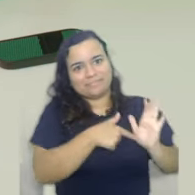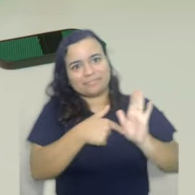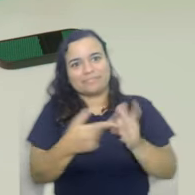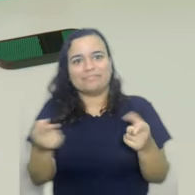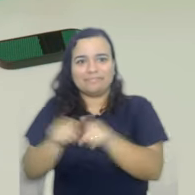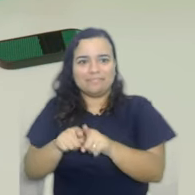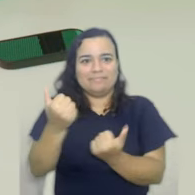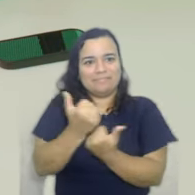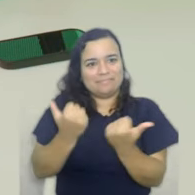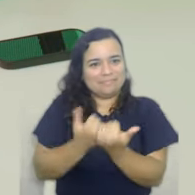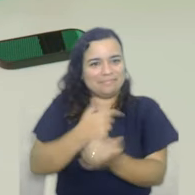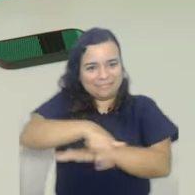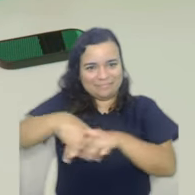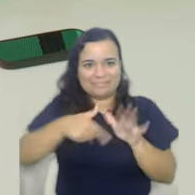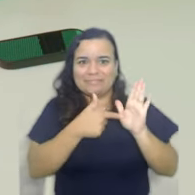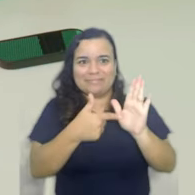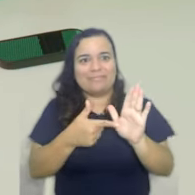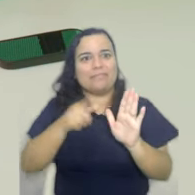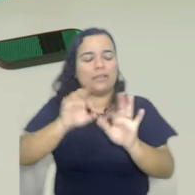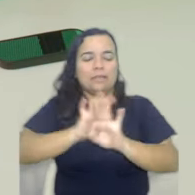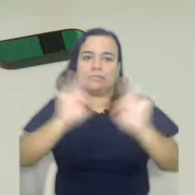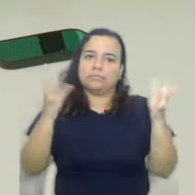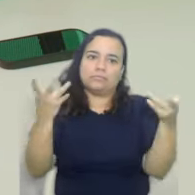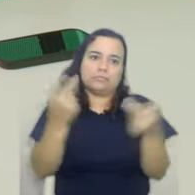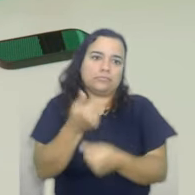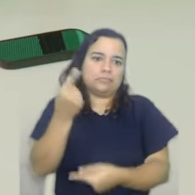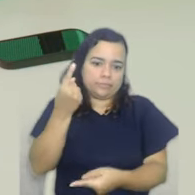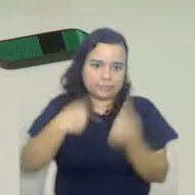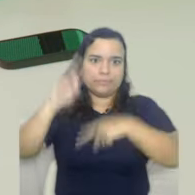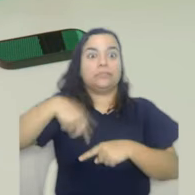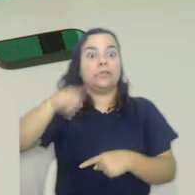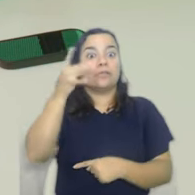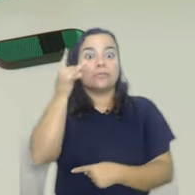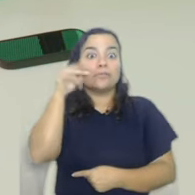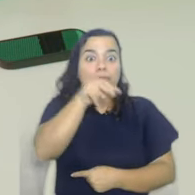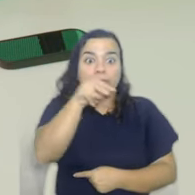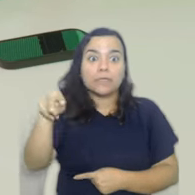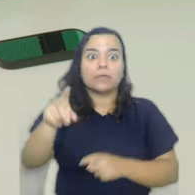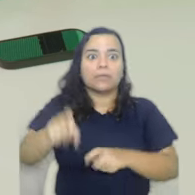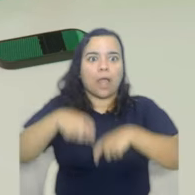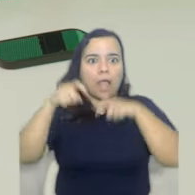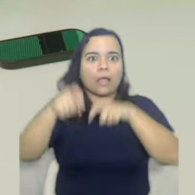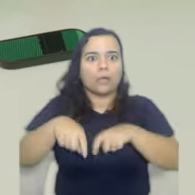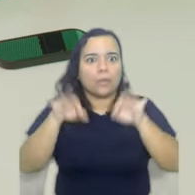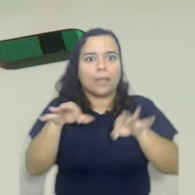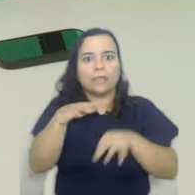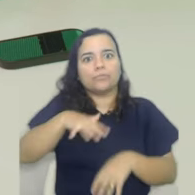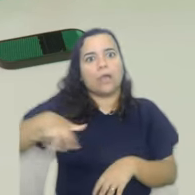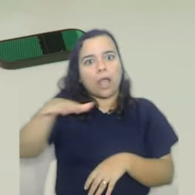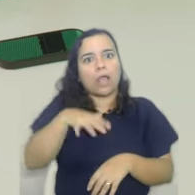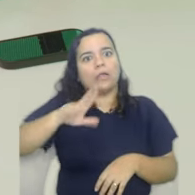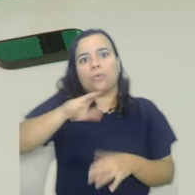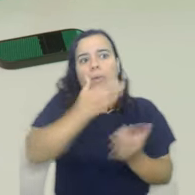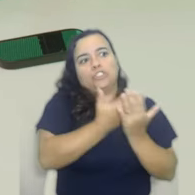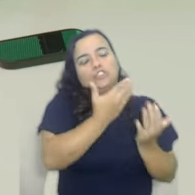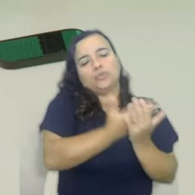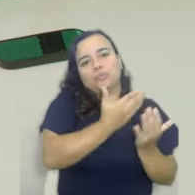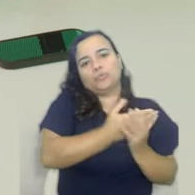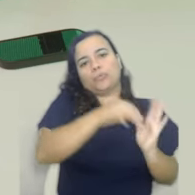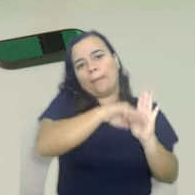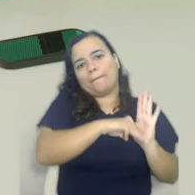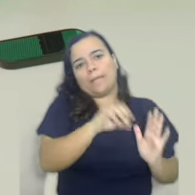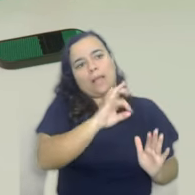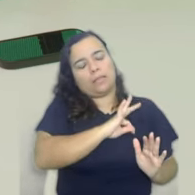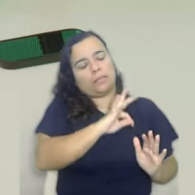e foi um visor de águas pelo porque a gente viu de fato o Agro no Agro sabe não só no estudo não só ali através do